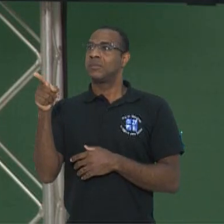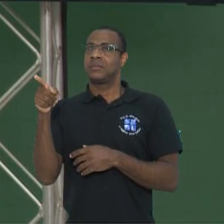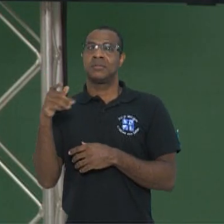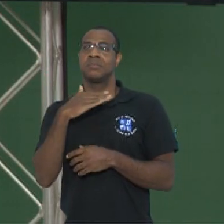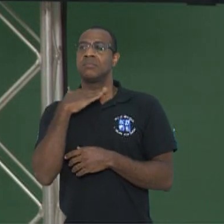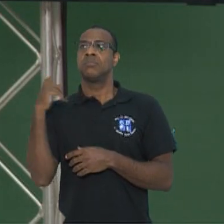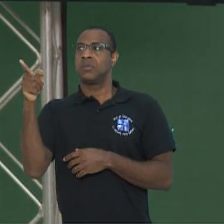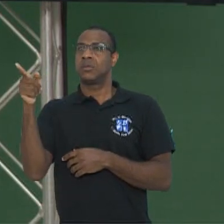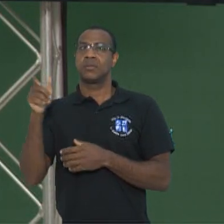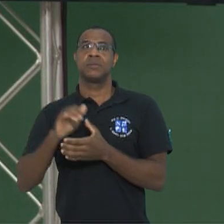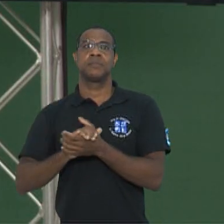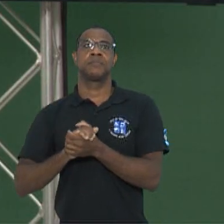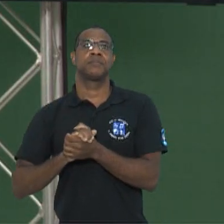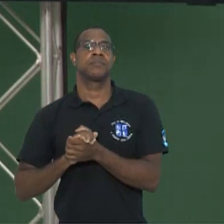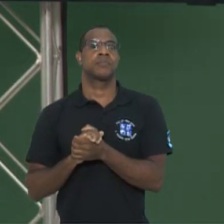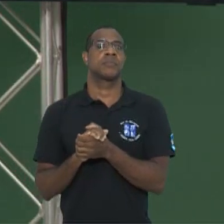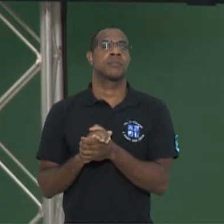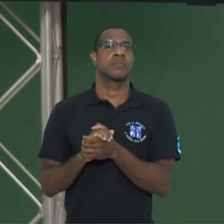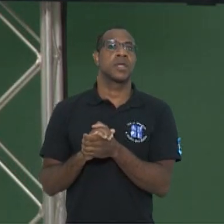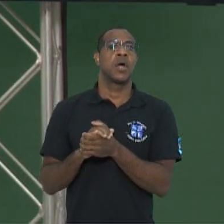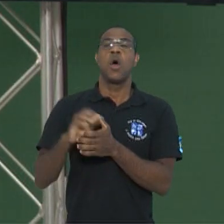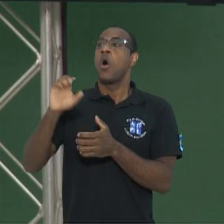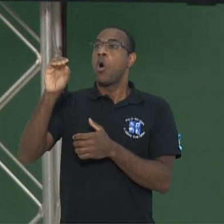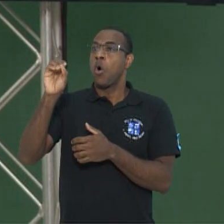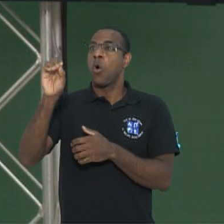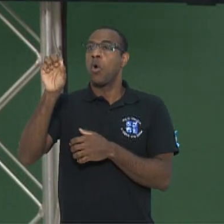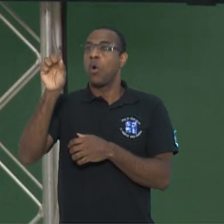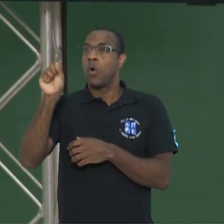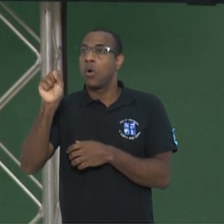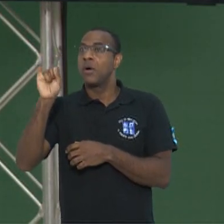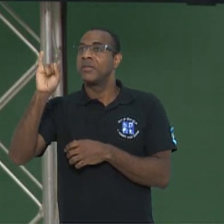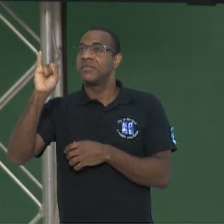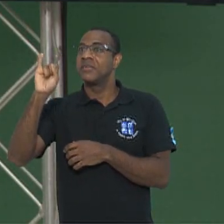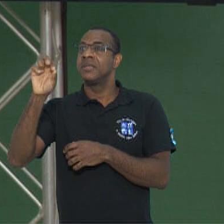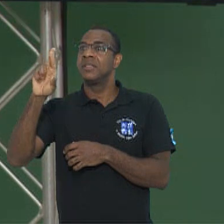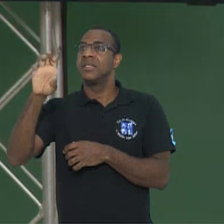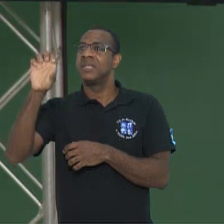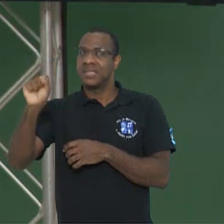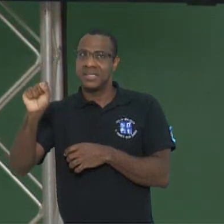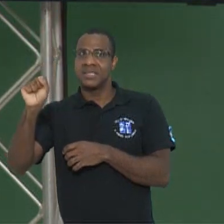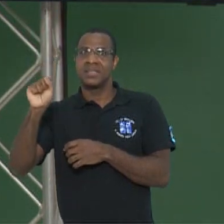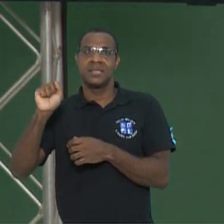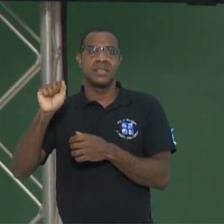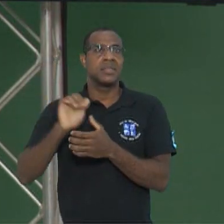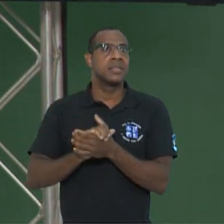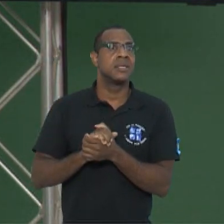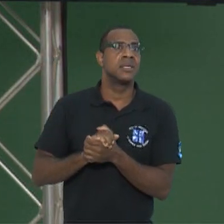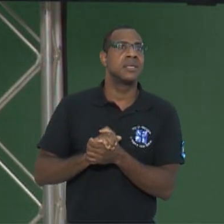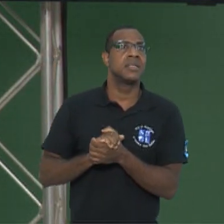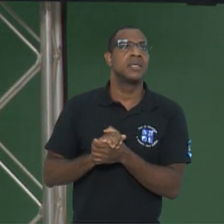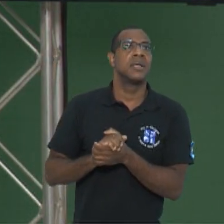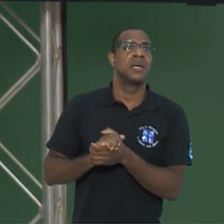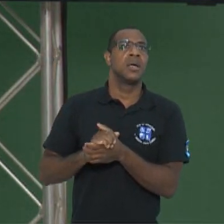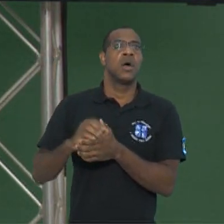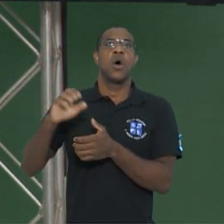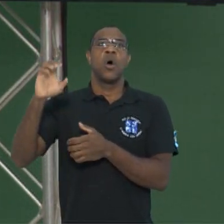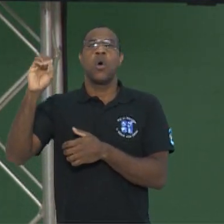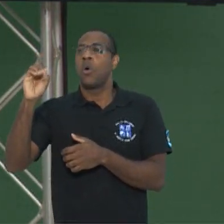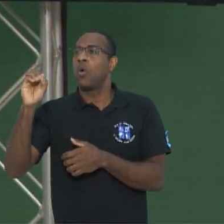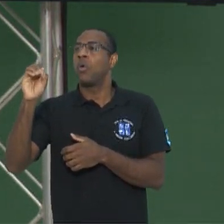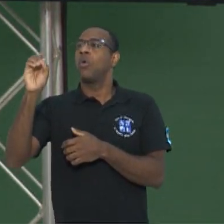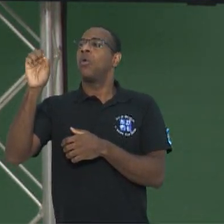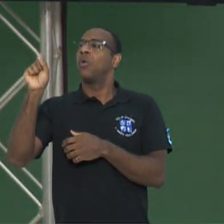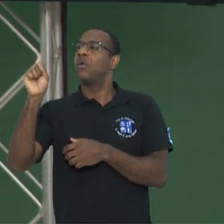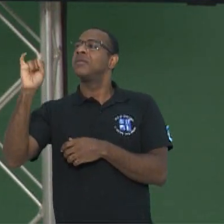Osíris. Vocês podem até acabar encontrando, vocês pesquisam na internet, Tribunal de Anubis, mas o certo é Tribunal de Osíris. É o deus Osíris aqui, lembra dele?